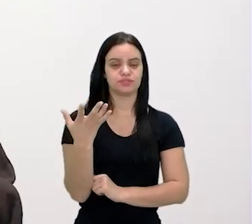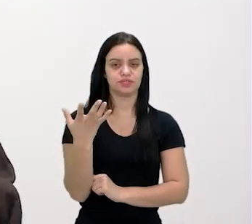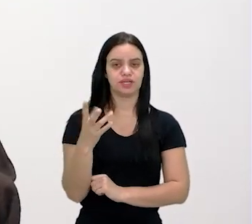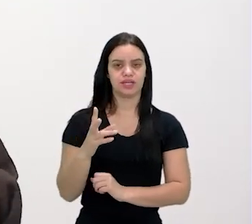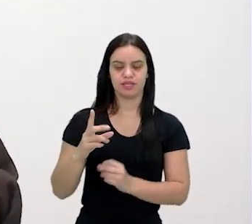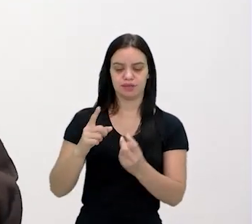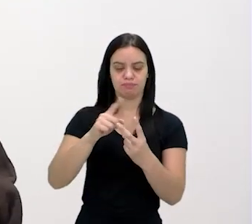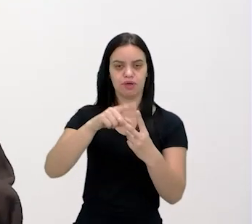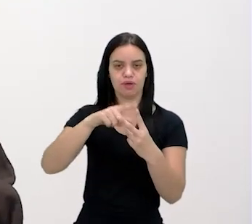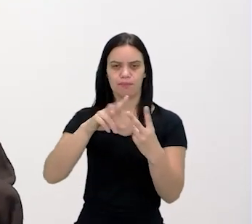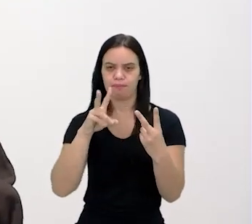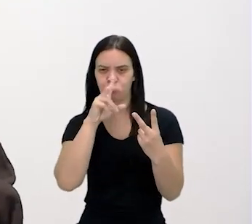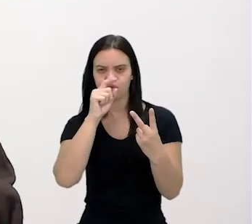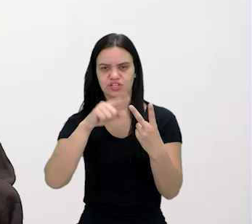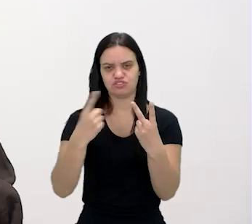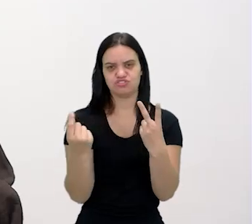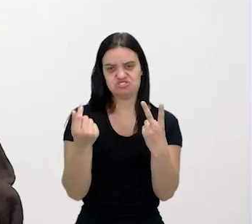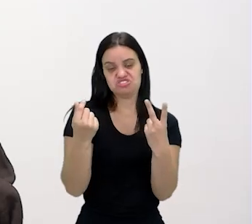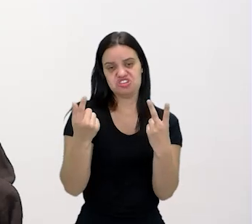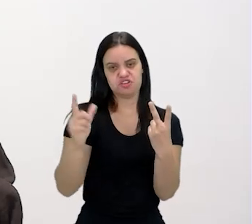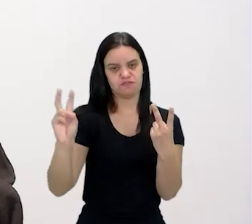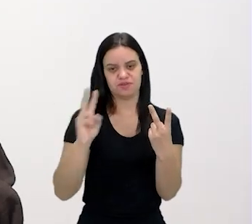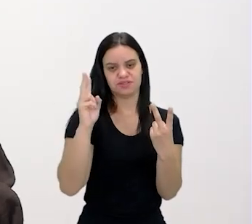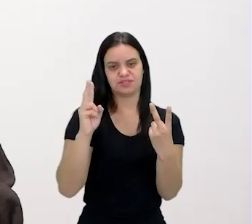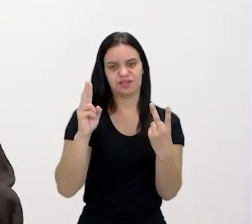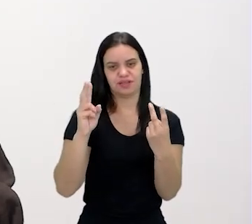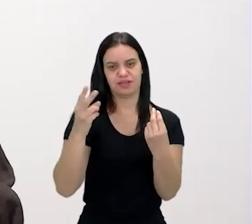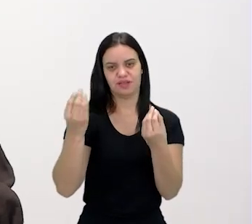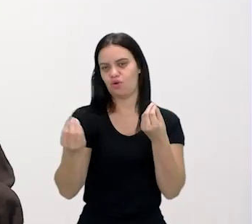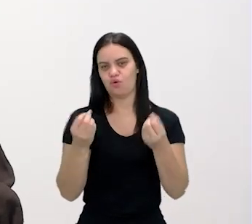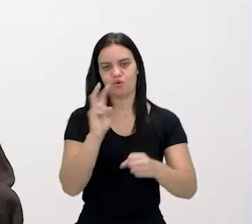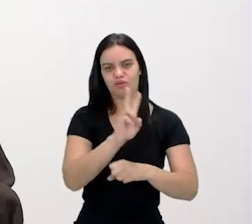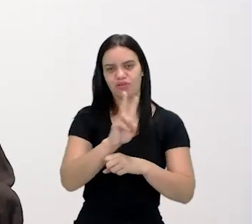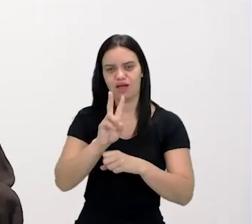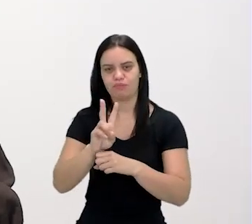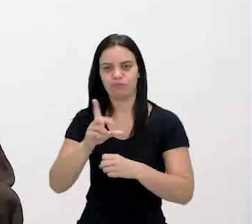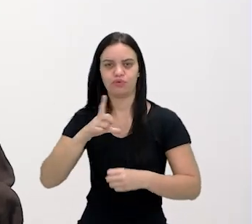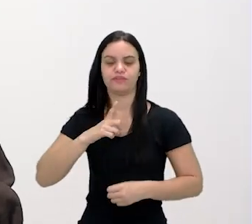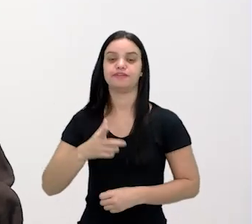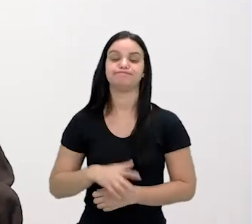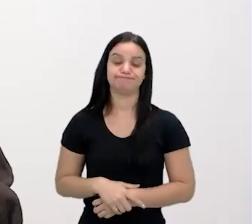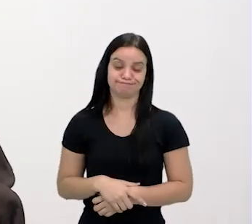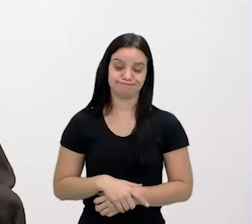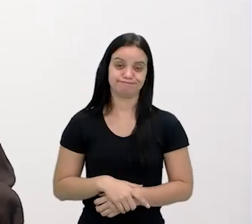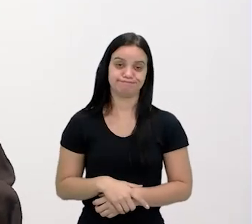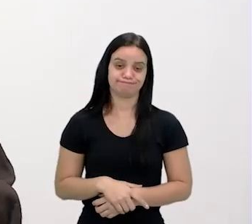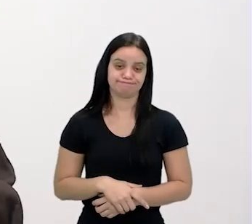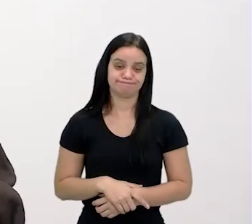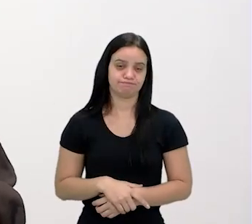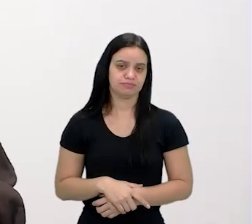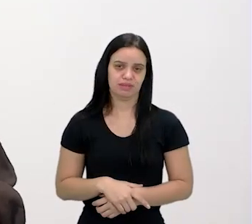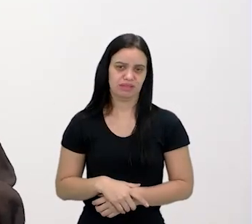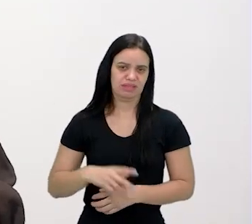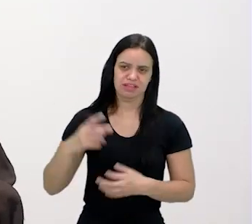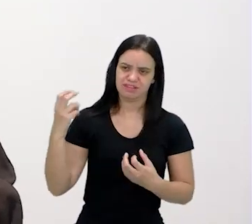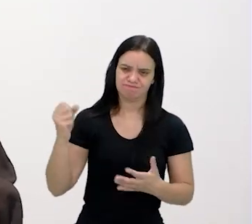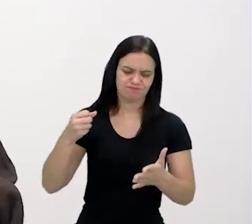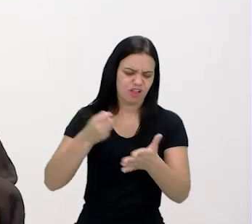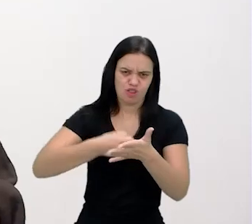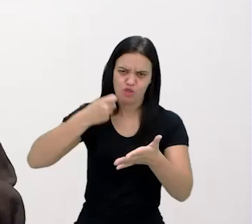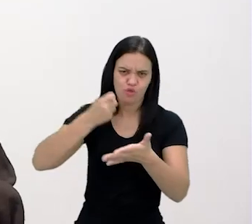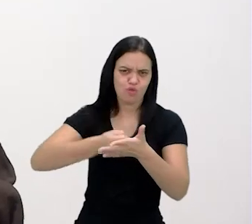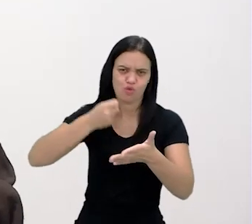e o dinheiro é o que vale, é difícil existir amor nesse local. Né? E ela lutou com as armas que ela tinha,